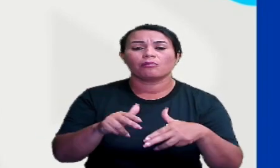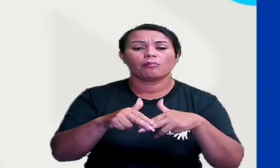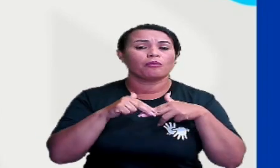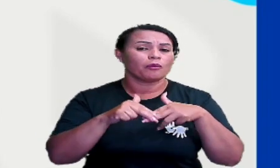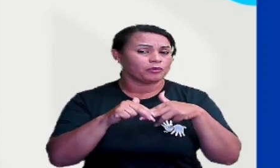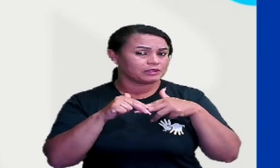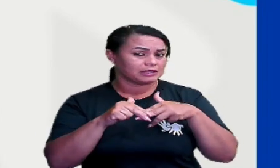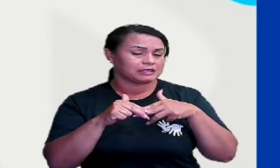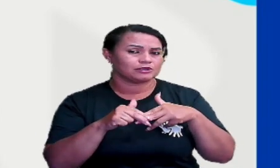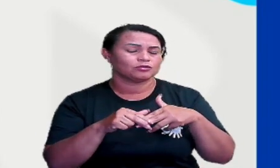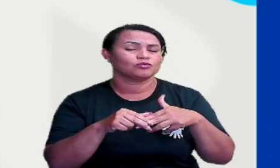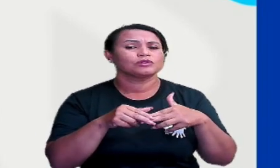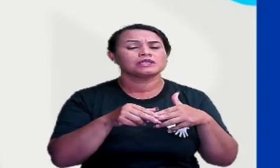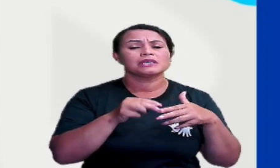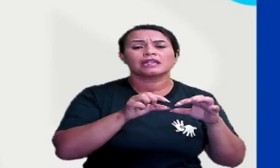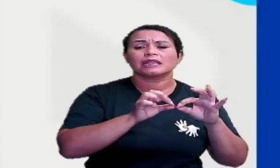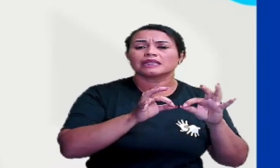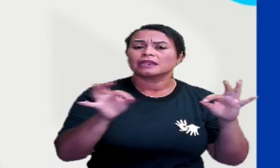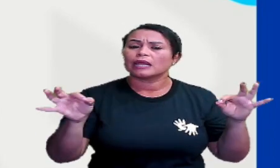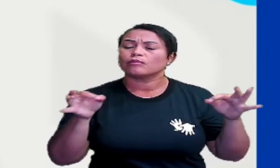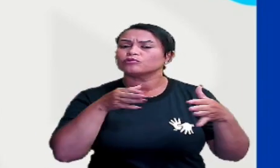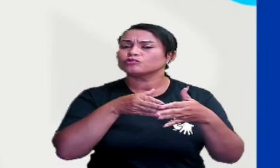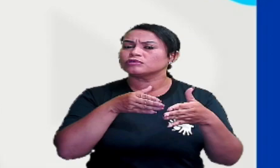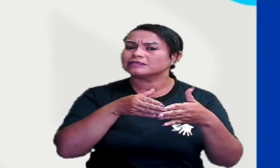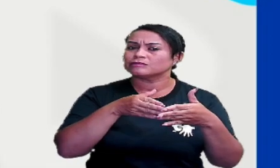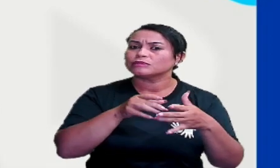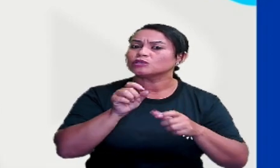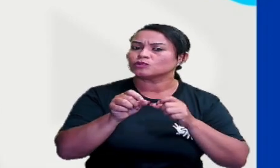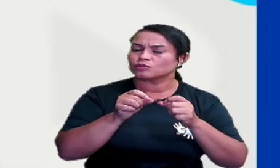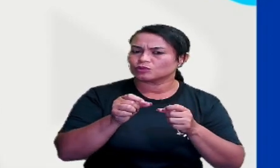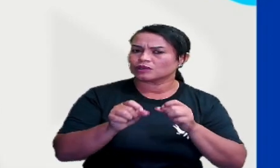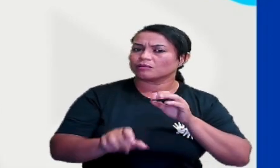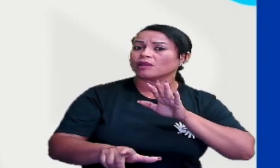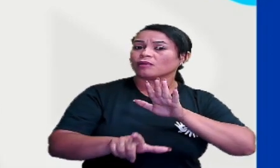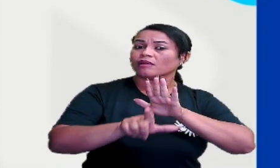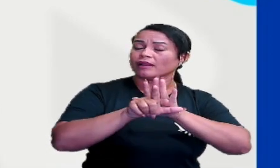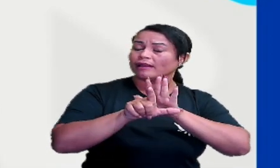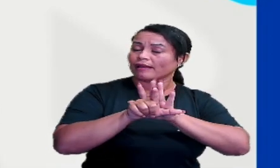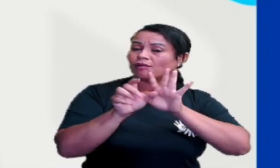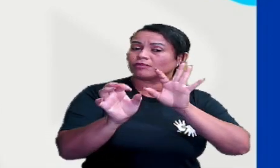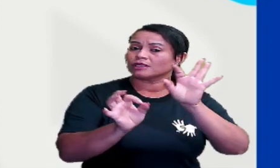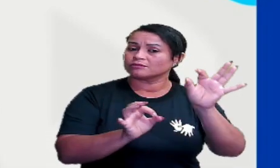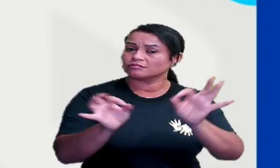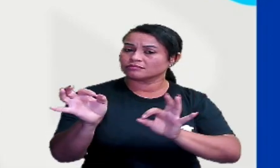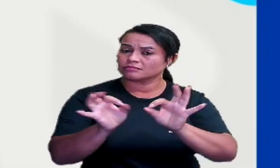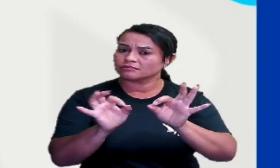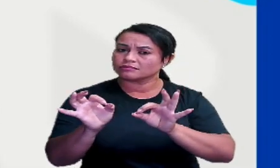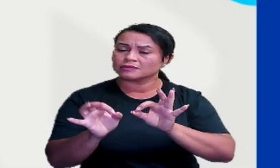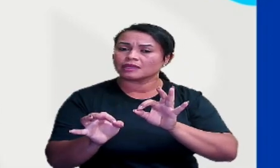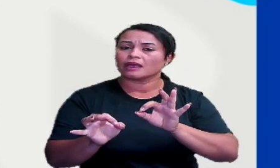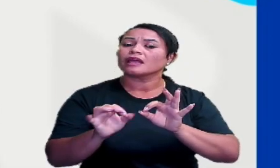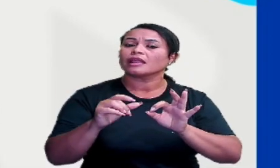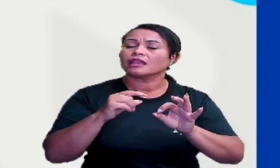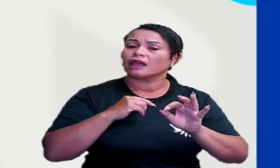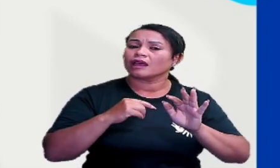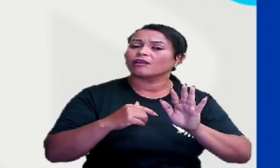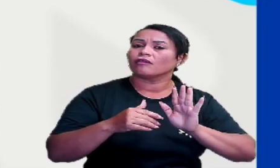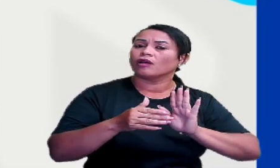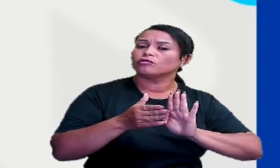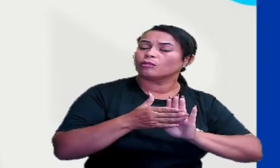Portanto, os limites referem-se a uma determinação legalmente fomentada que foi estabelecida por um